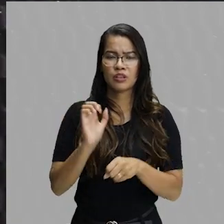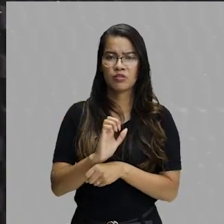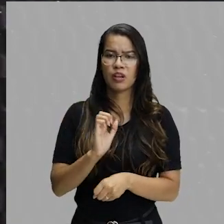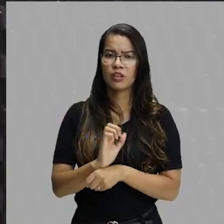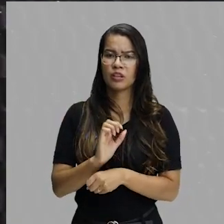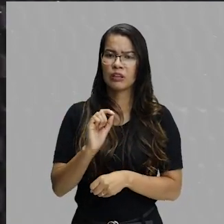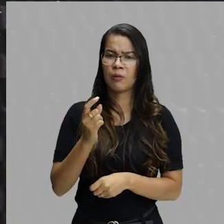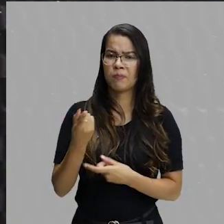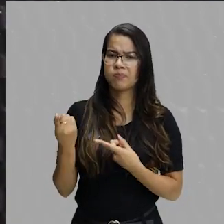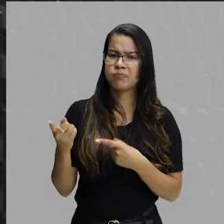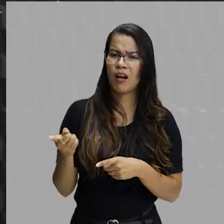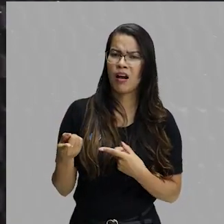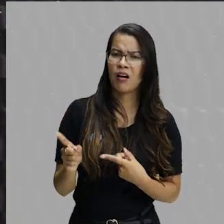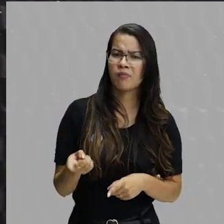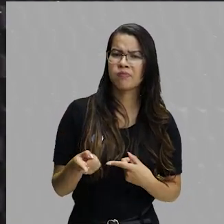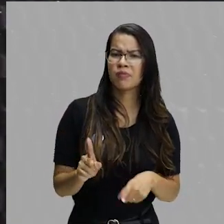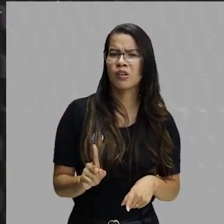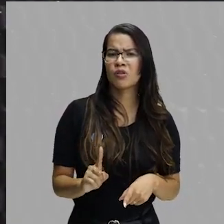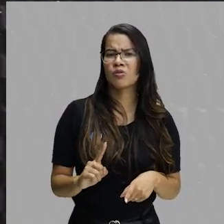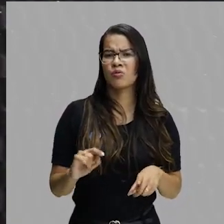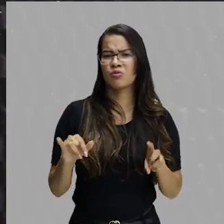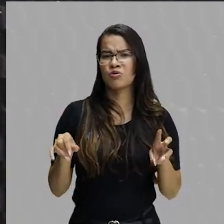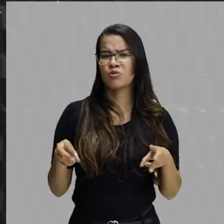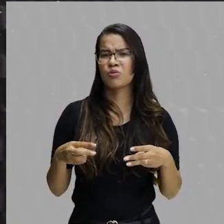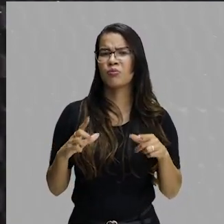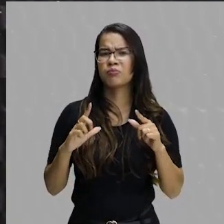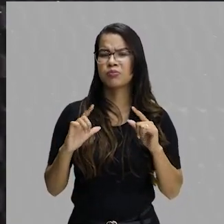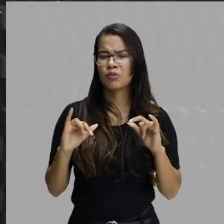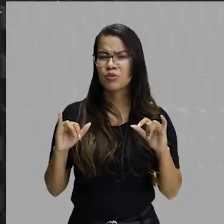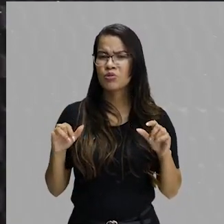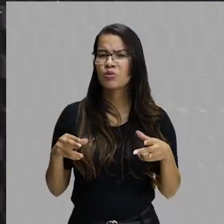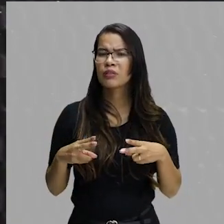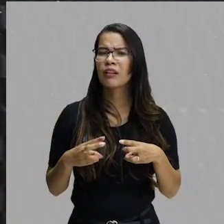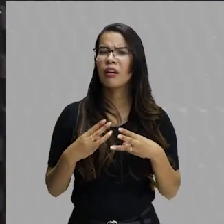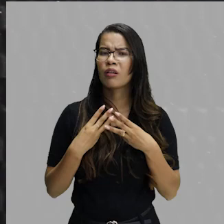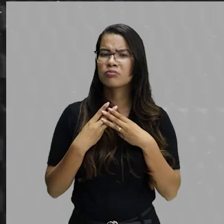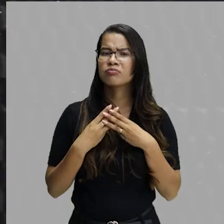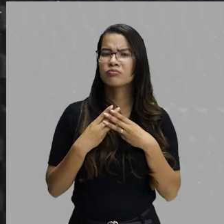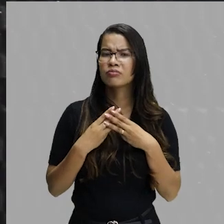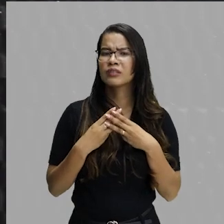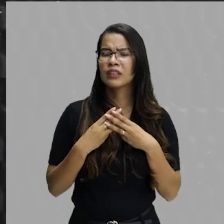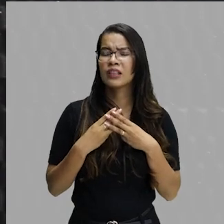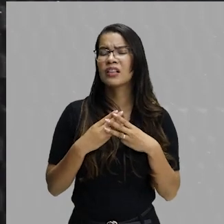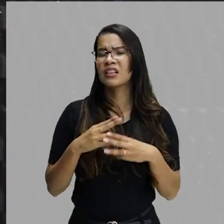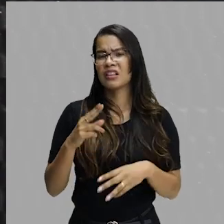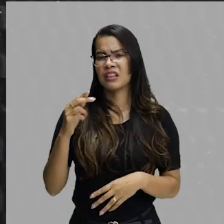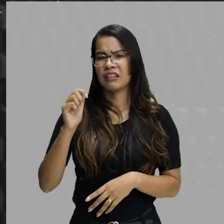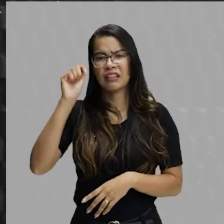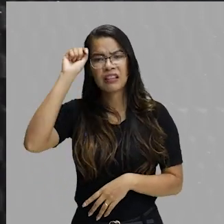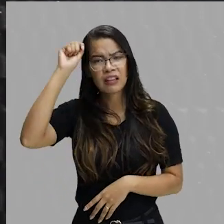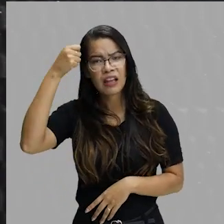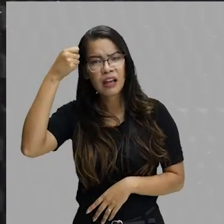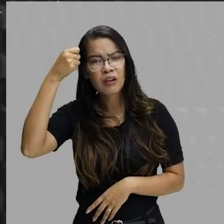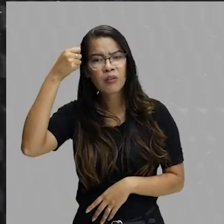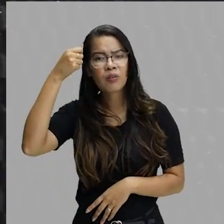perseguiu judeus, que perseguiu negros, homossexuais, testemunhos de Jeová,